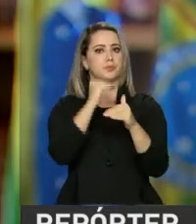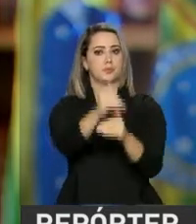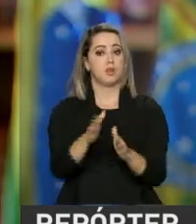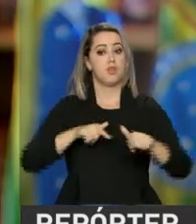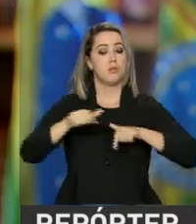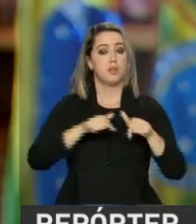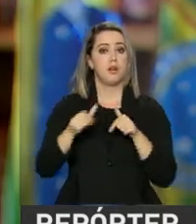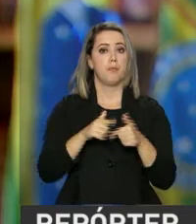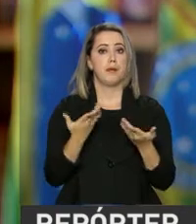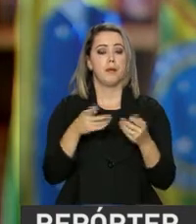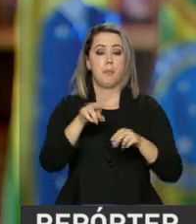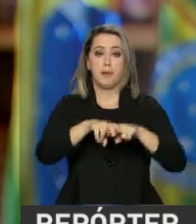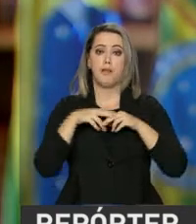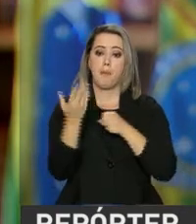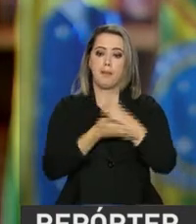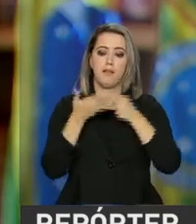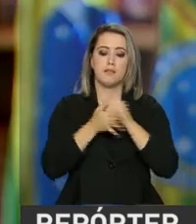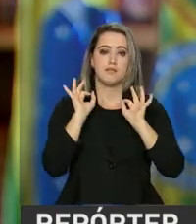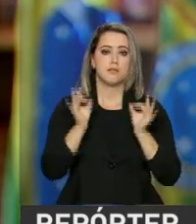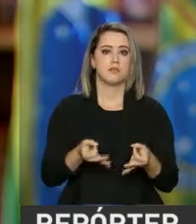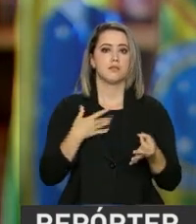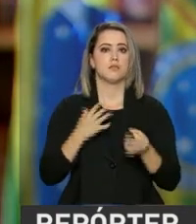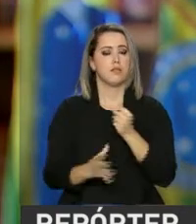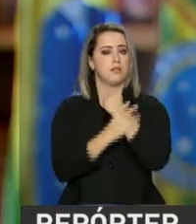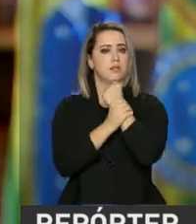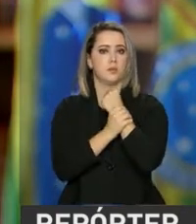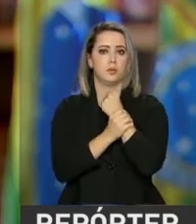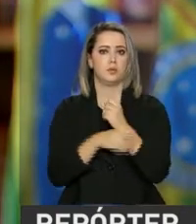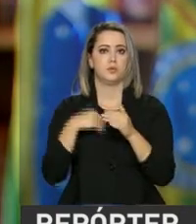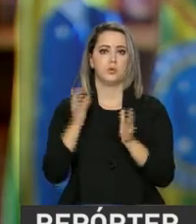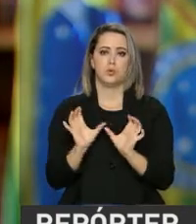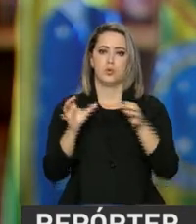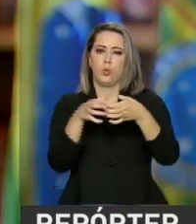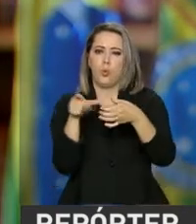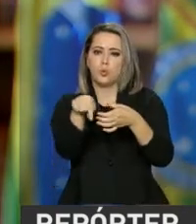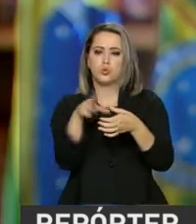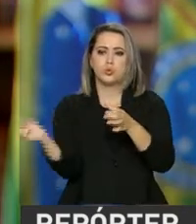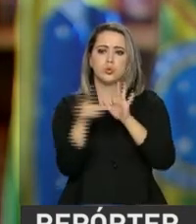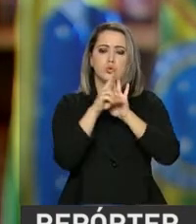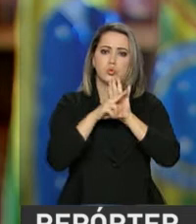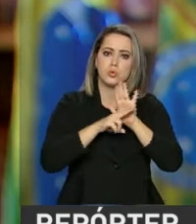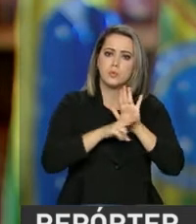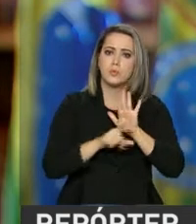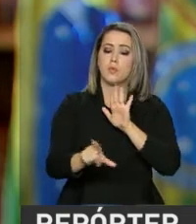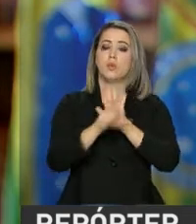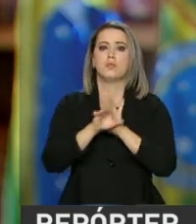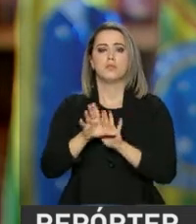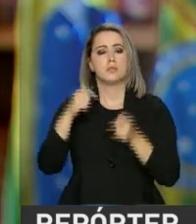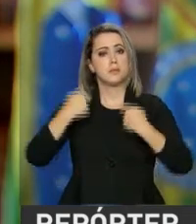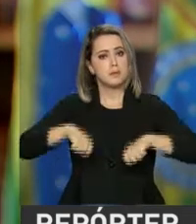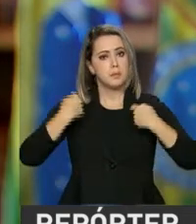emprego sobre bases sustentáveis e seguras do conjunto de reformas mais ambiciosa e